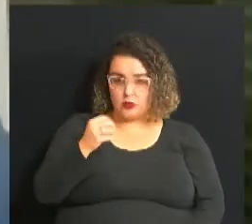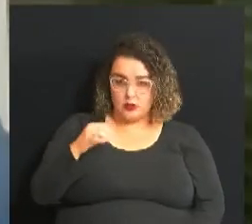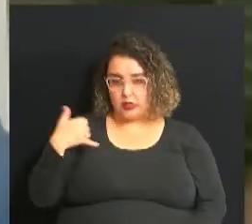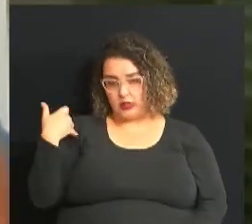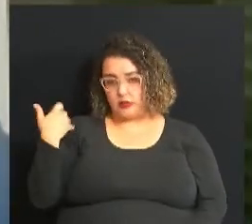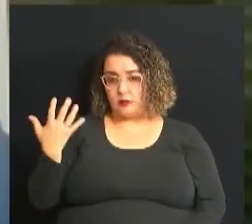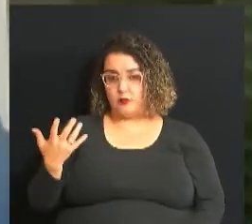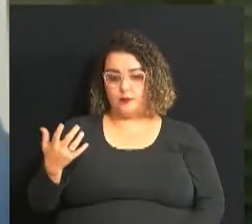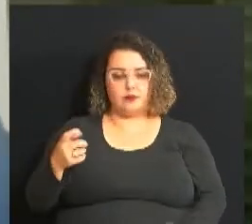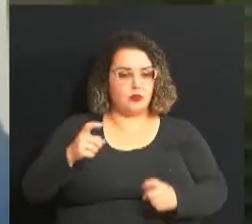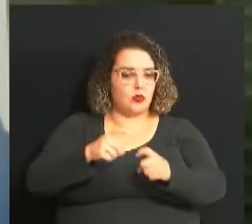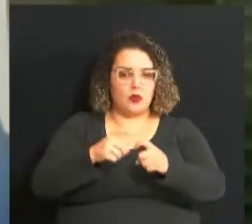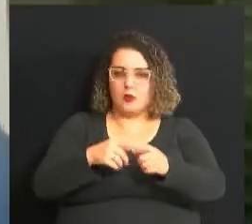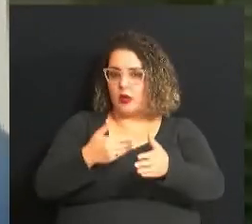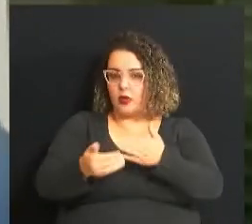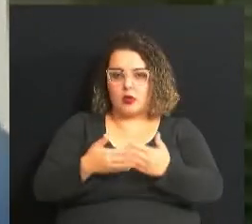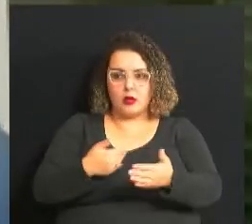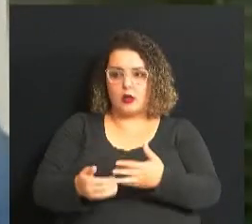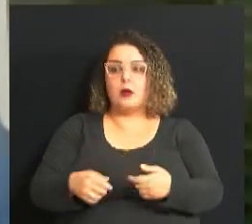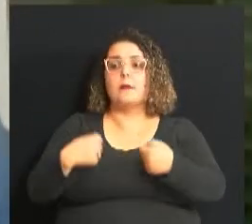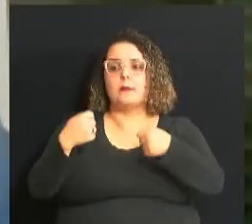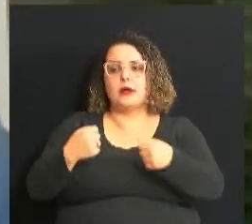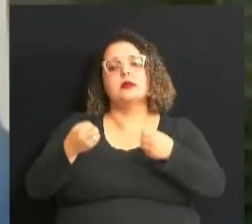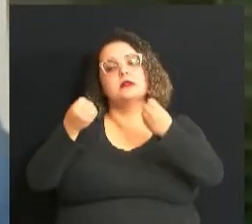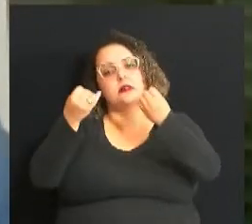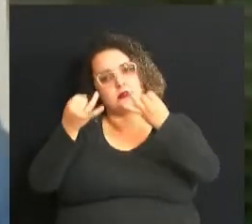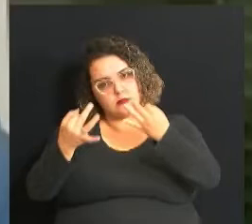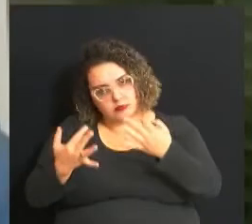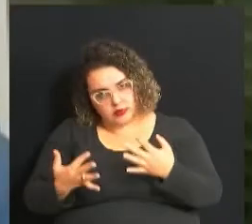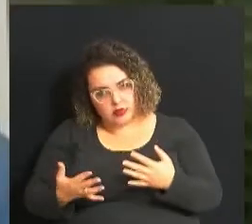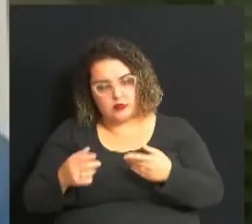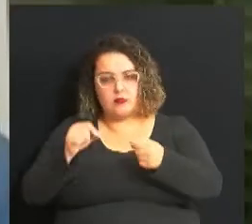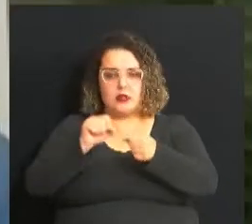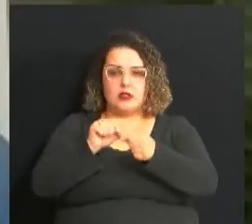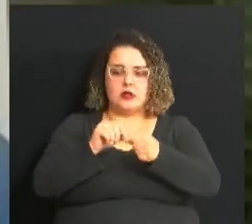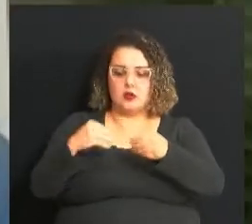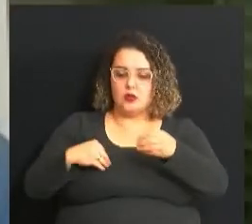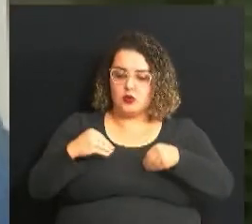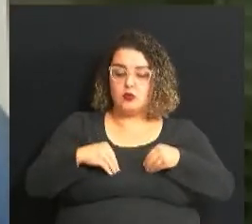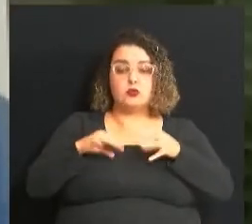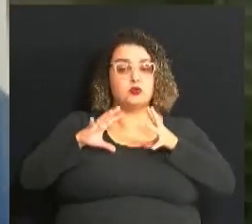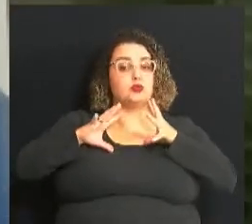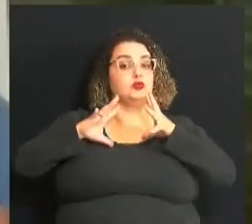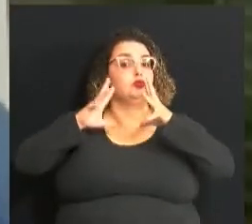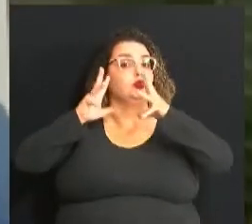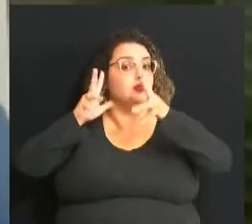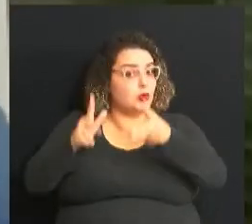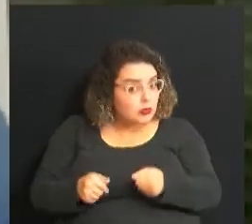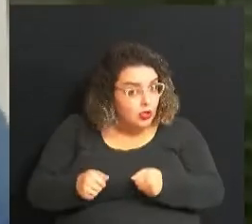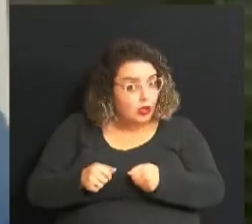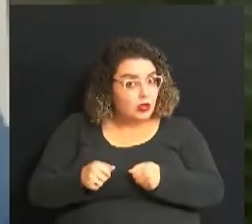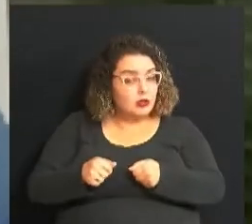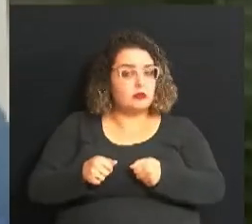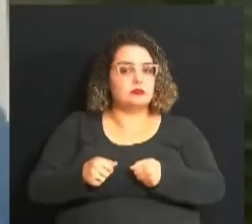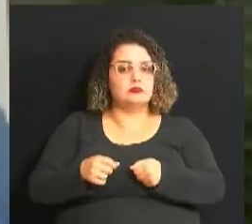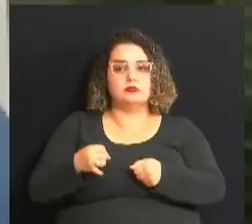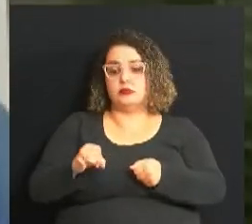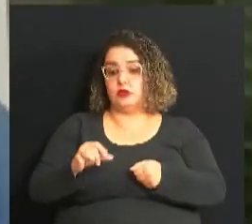médico, seja, ele tem que advertir o homem de fazer algum exame geral, né? Se ele tiver uma doença